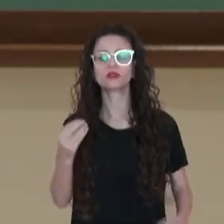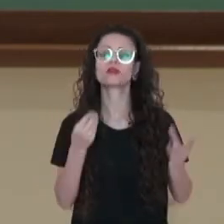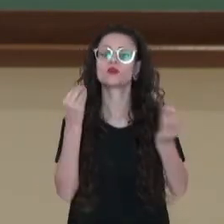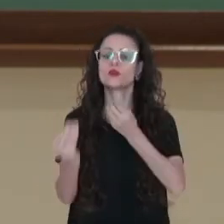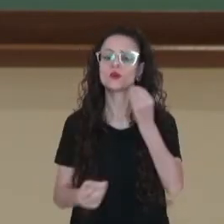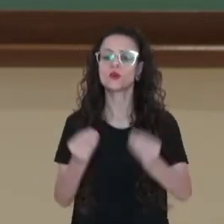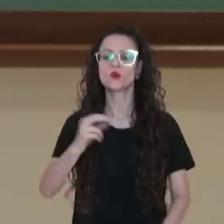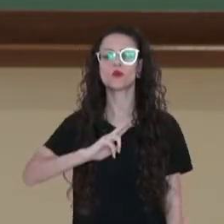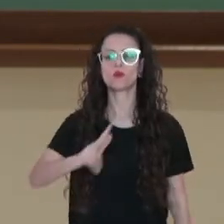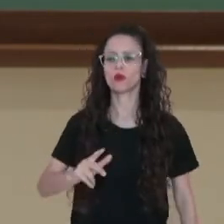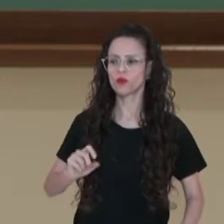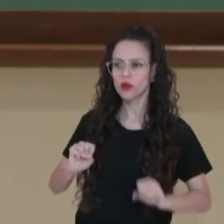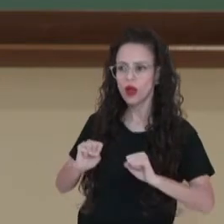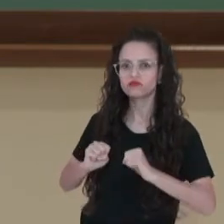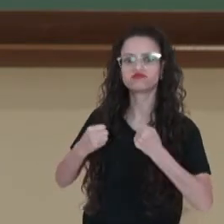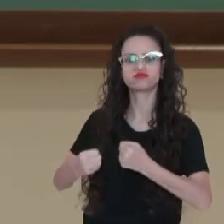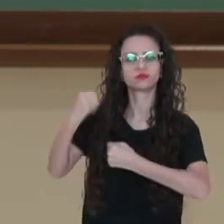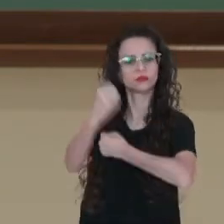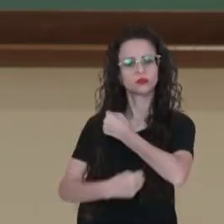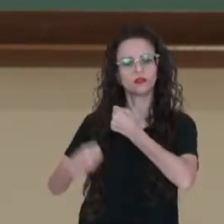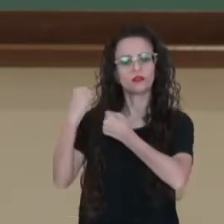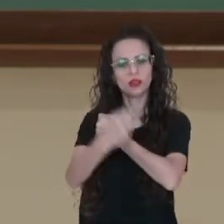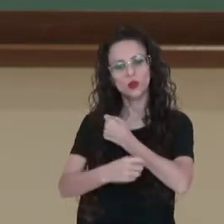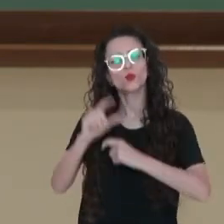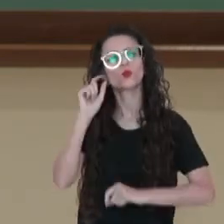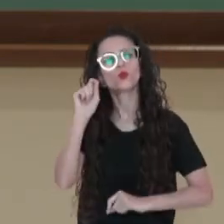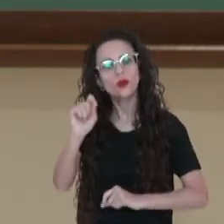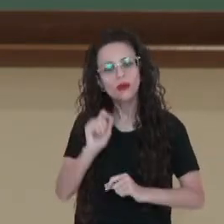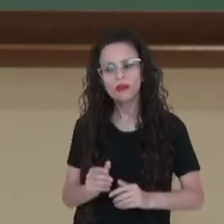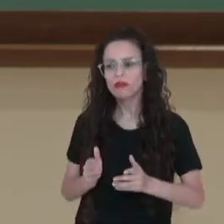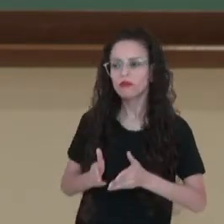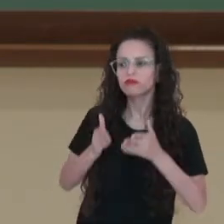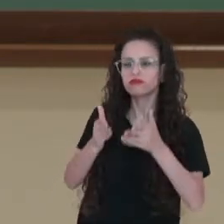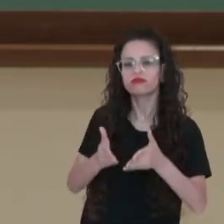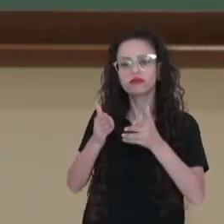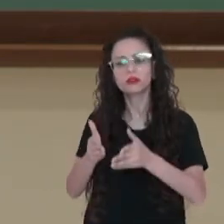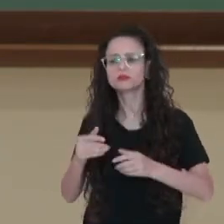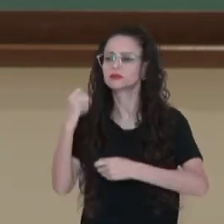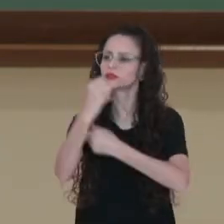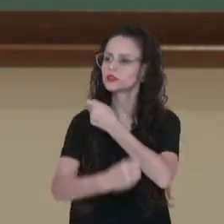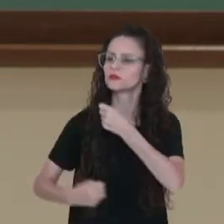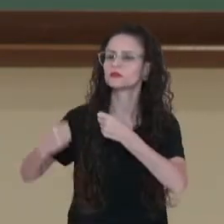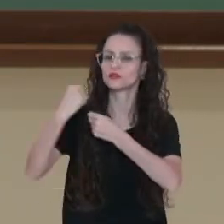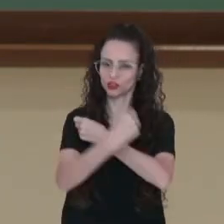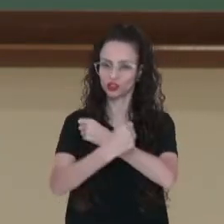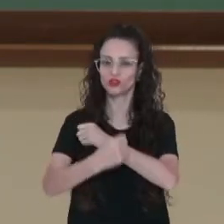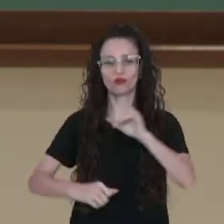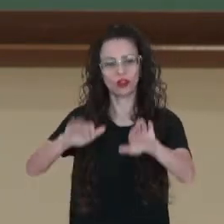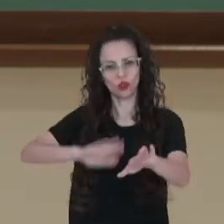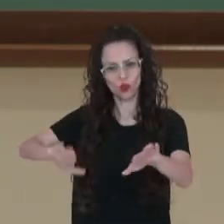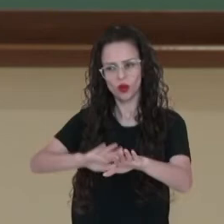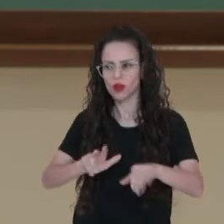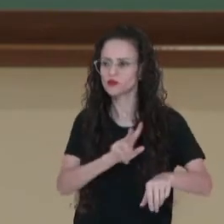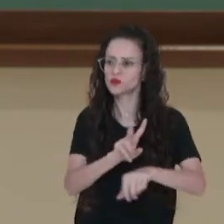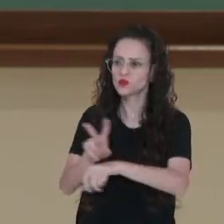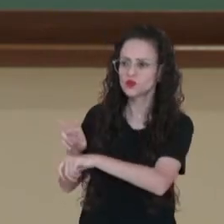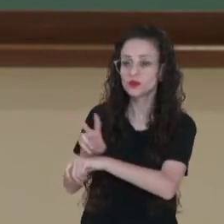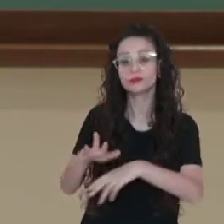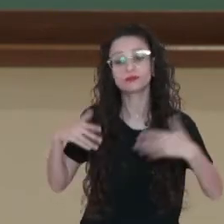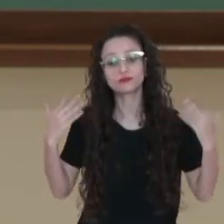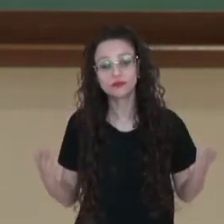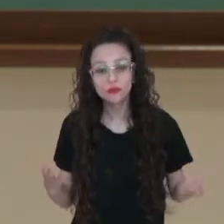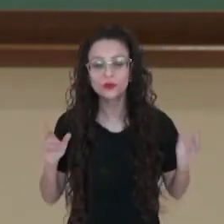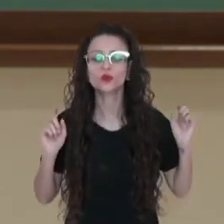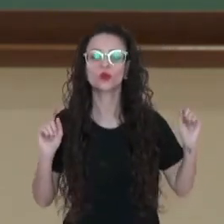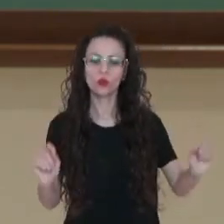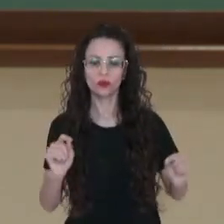os portugueses defendiam? Mandando expedições que defendiam o litoral, né? A partir do